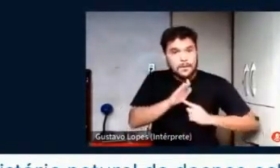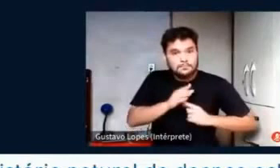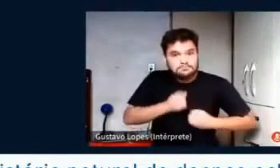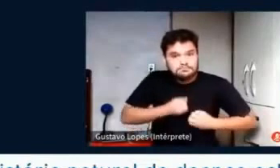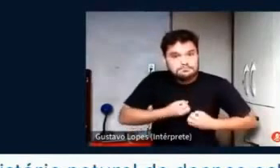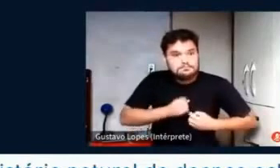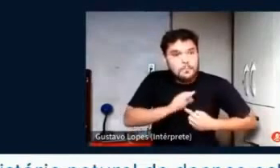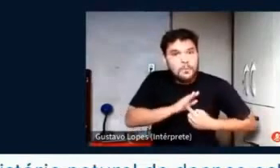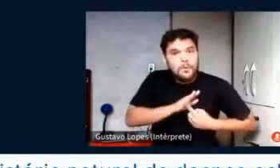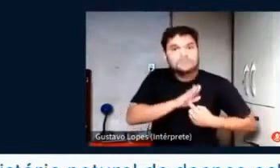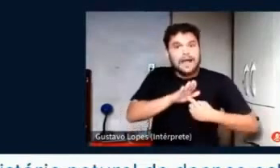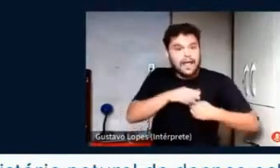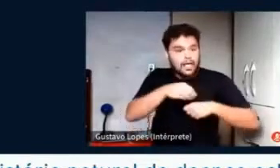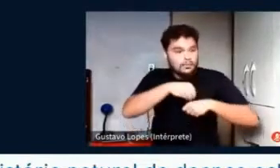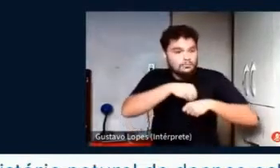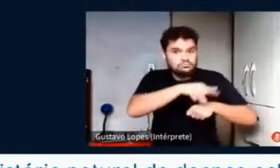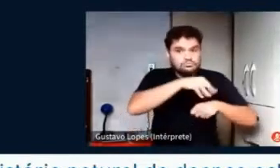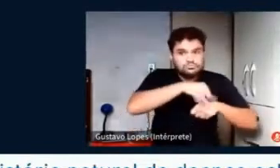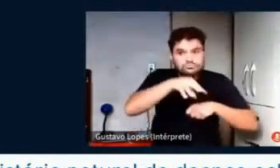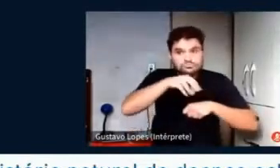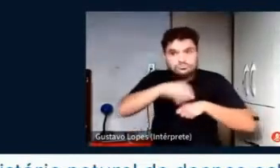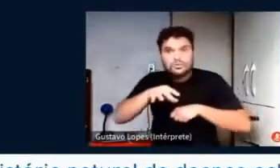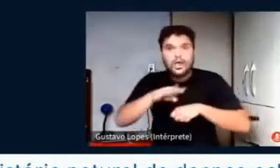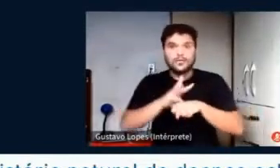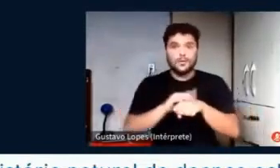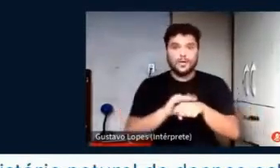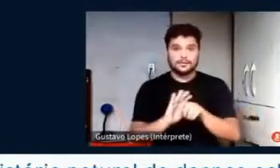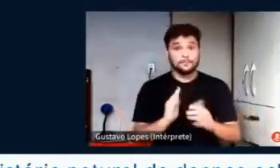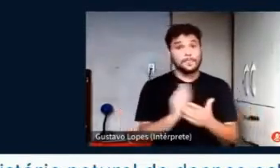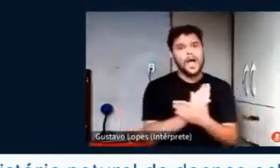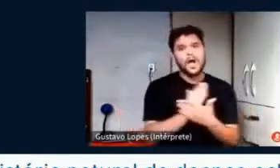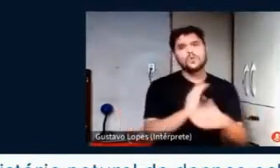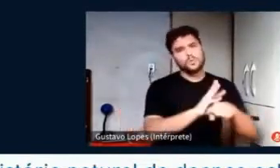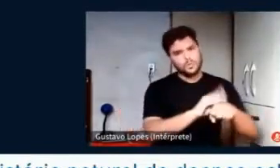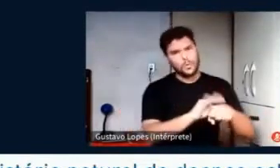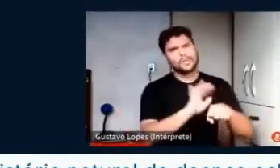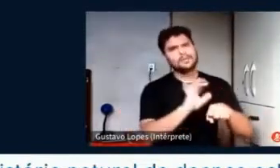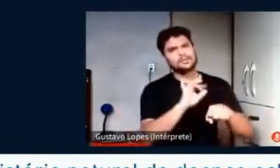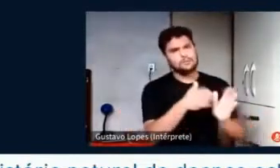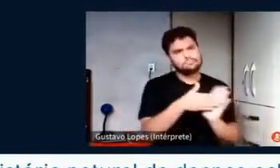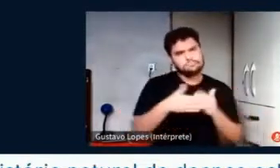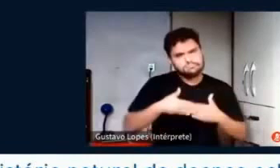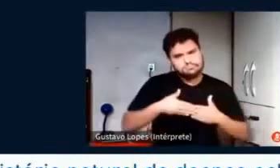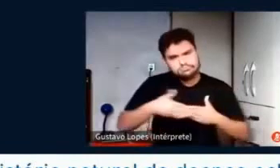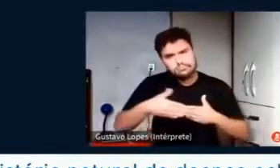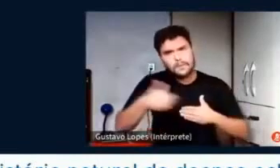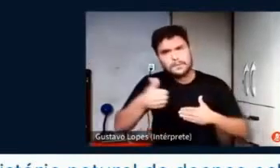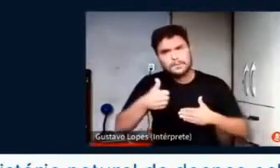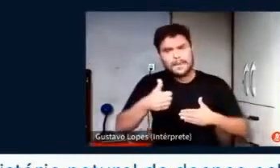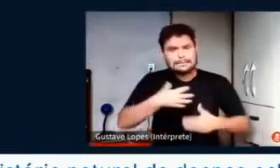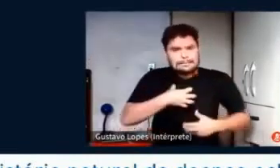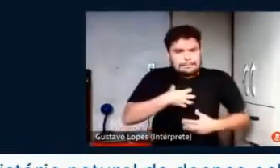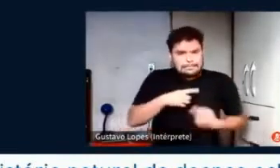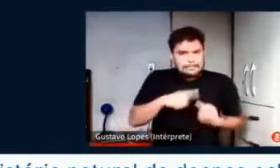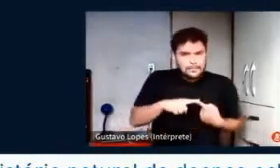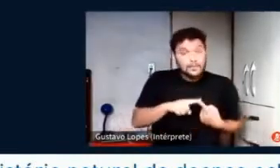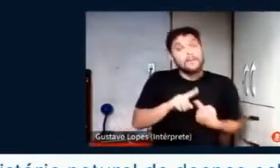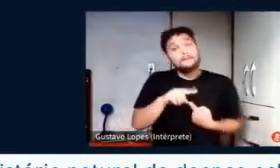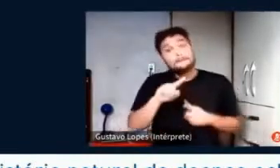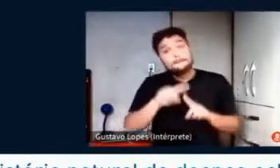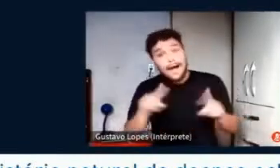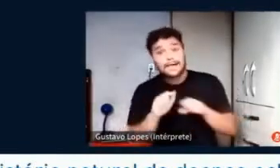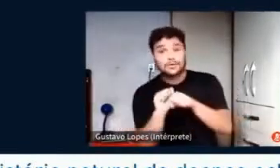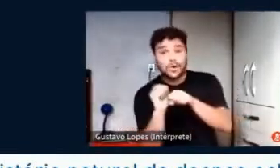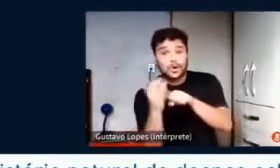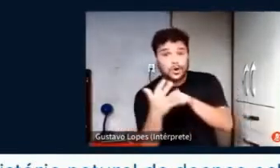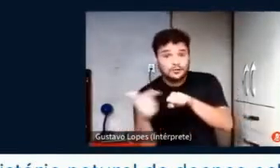transmitir a doença, que geralmente, em algumas doenças, só ocorre depois do início dos sintomas, mas no caso do coronavírus, a gente sabe que